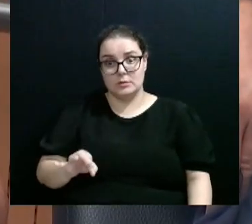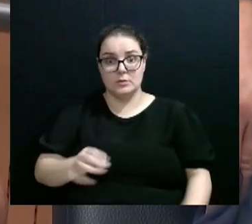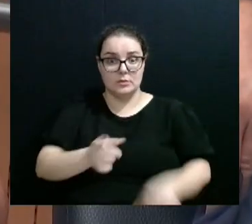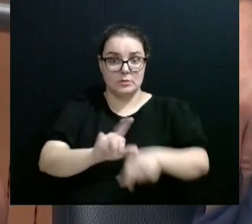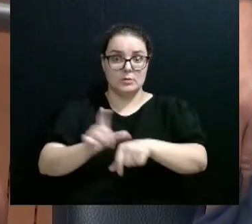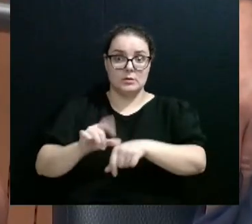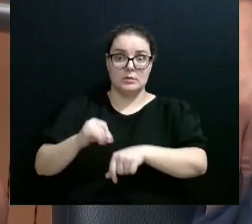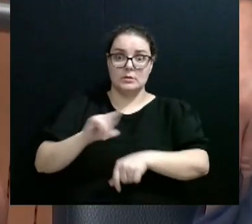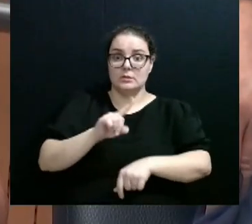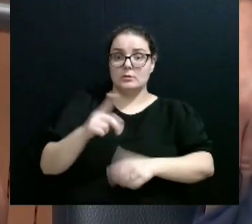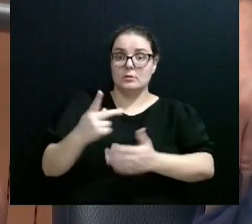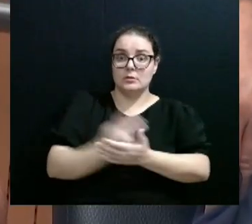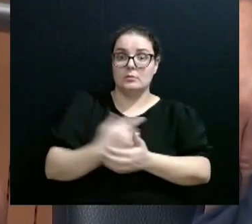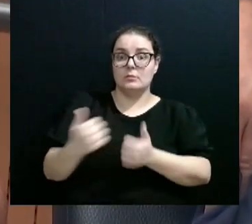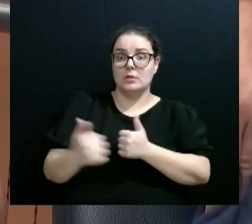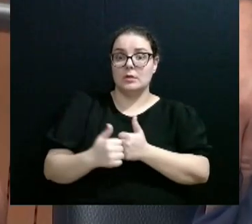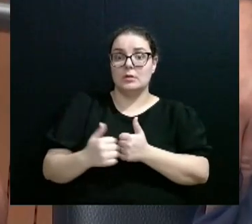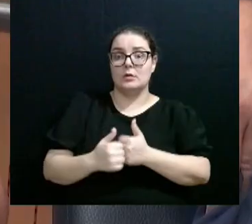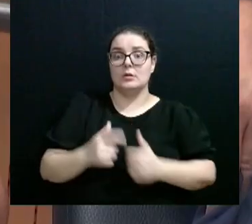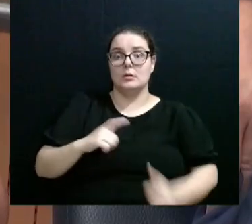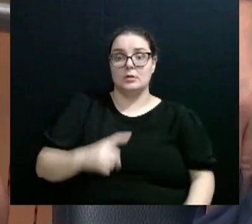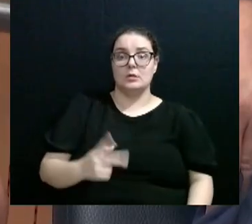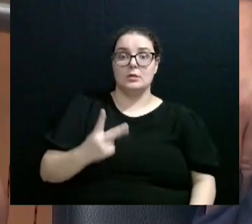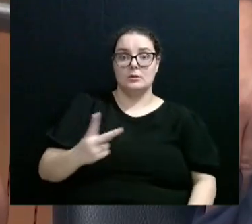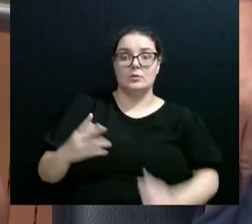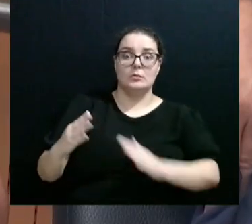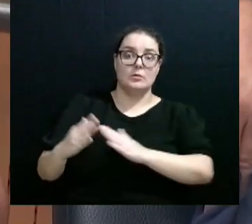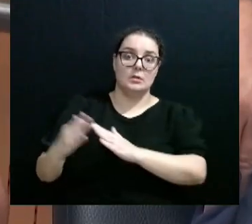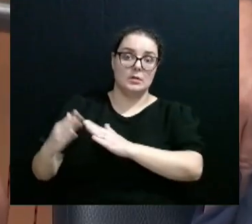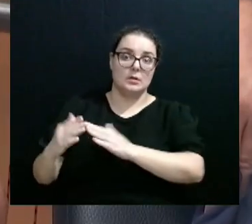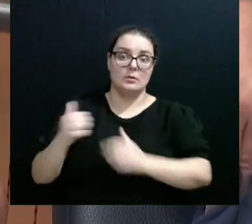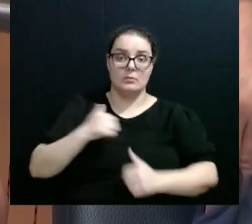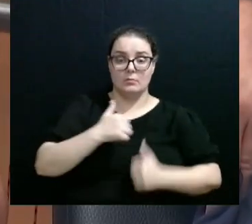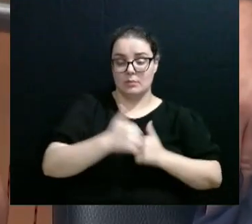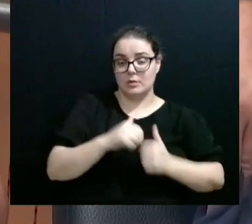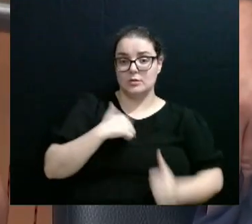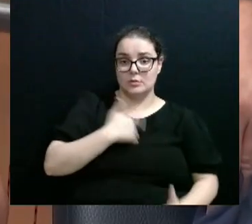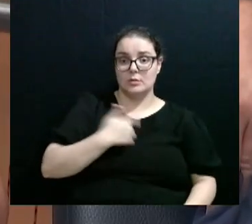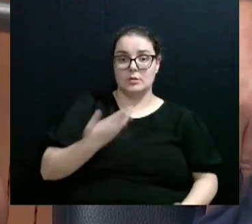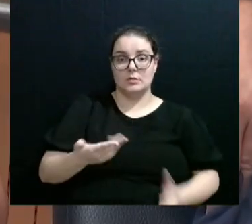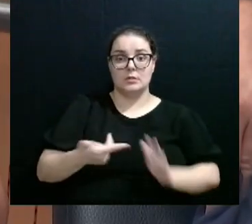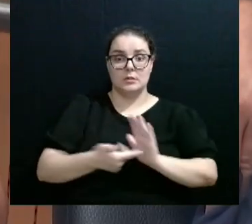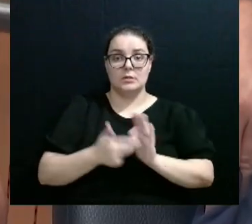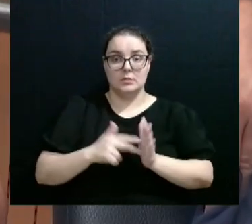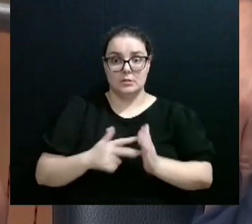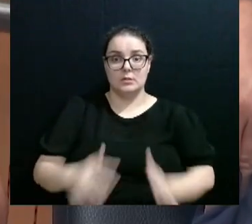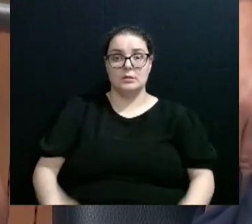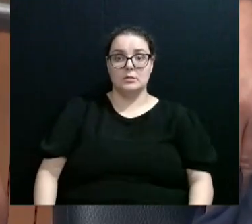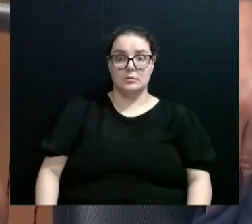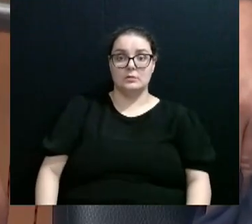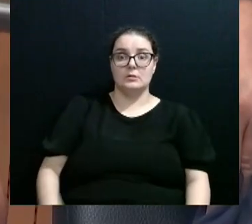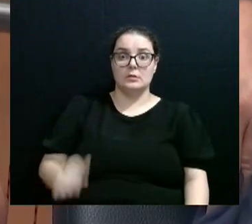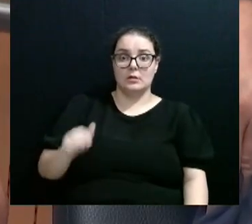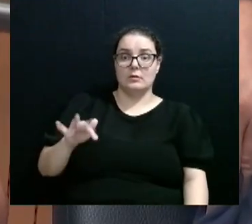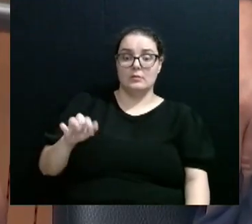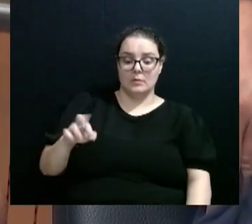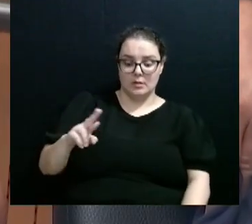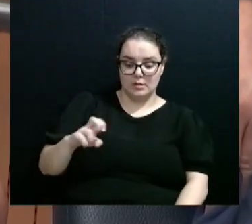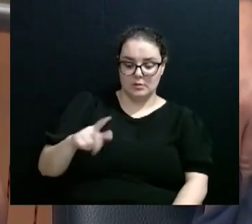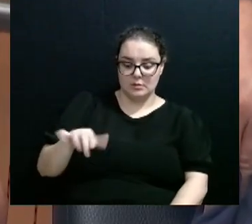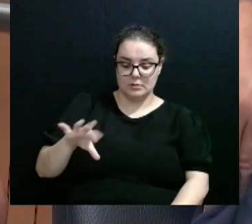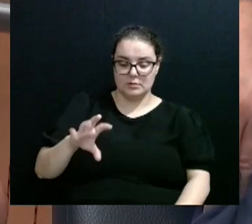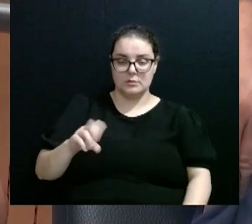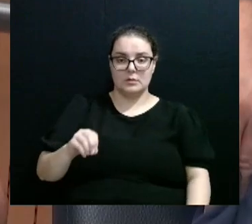a nós ali tem apenas 2 residências. E nesse sentido da aferição, juntamente com a guarda, o pessoal